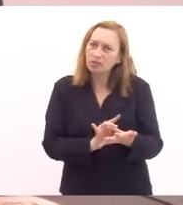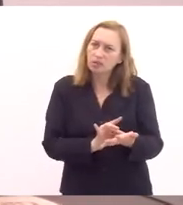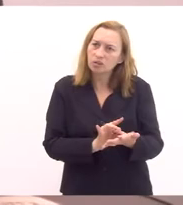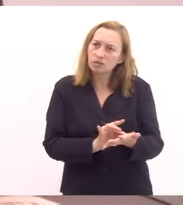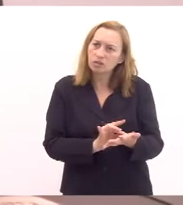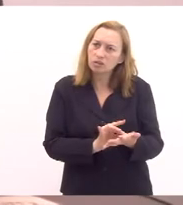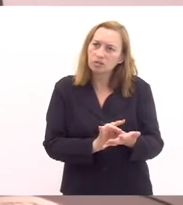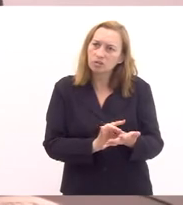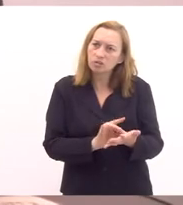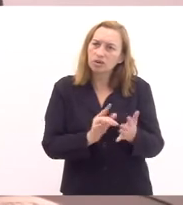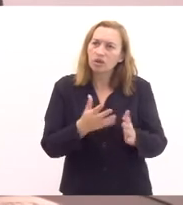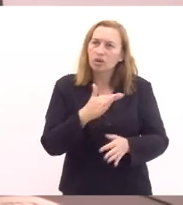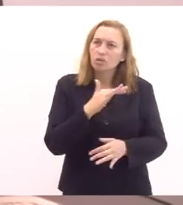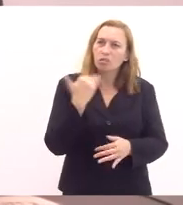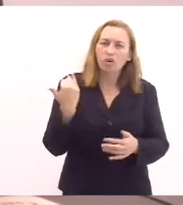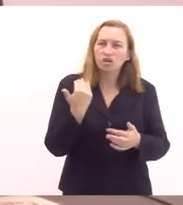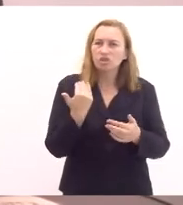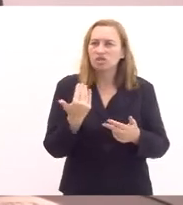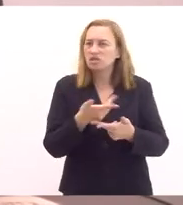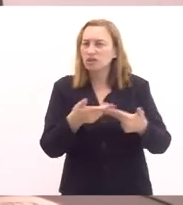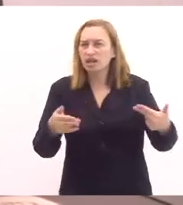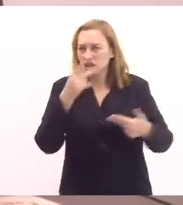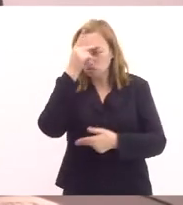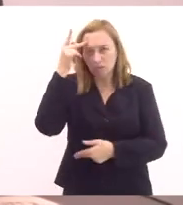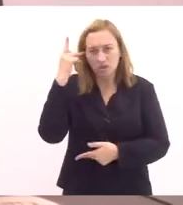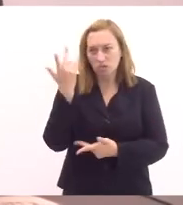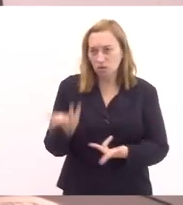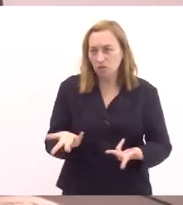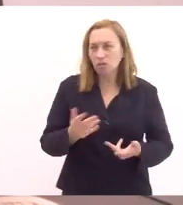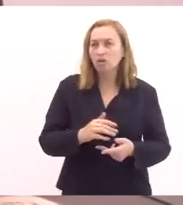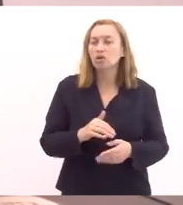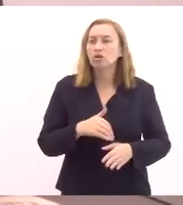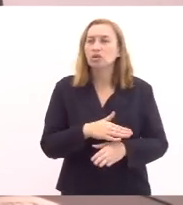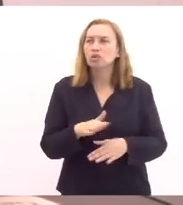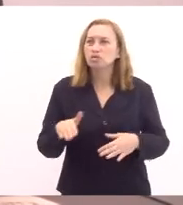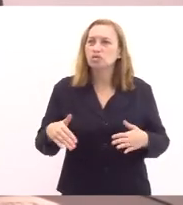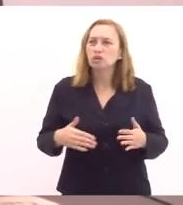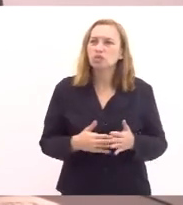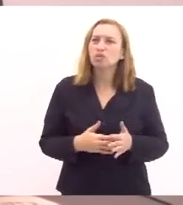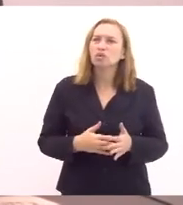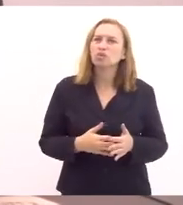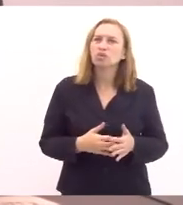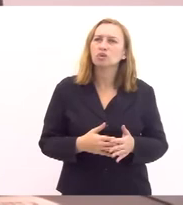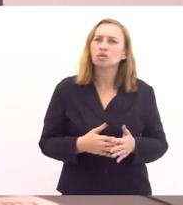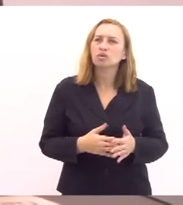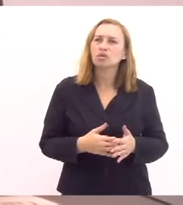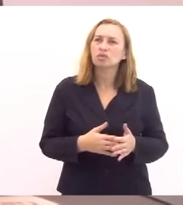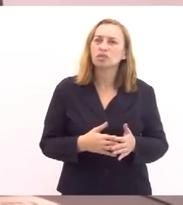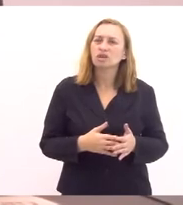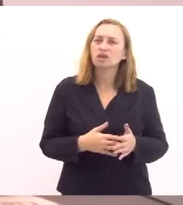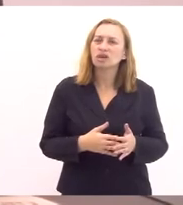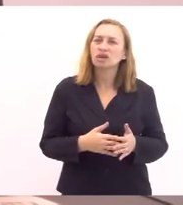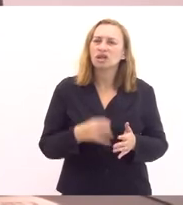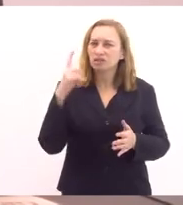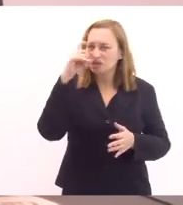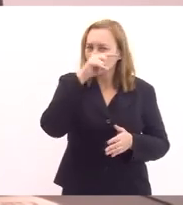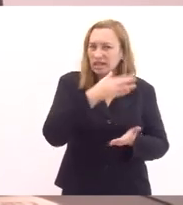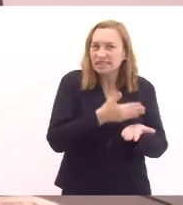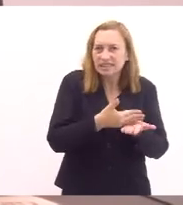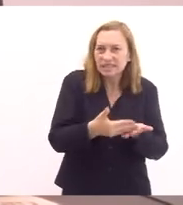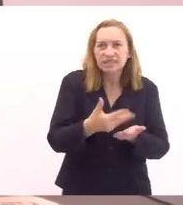resultou em mortes evitáveis né a toda aquela recalcitrância em iniciar a vacinação